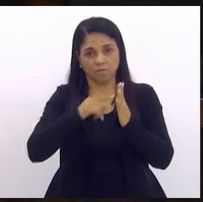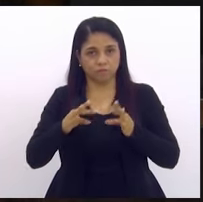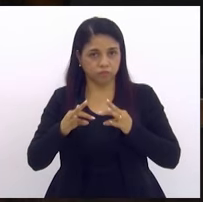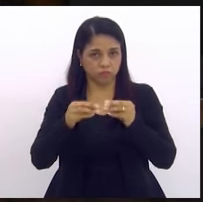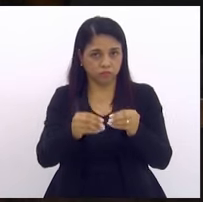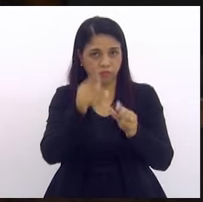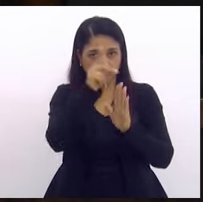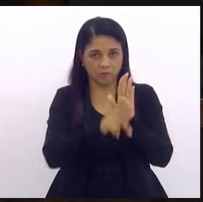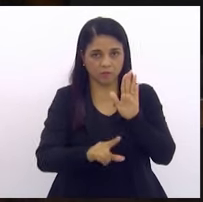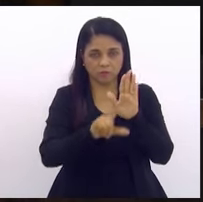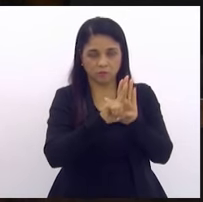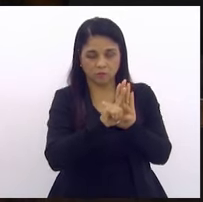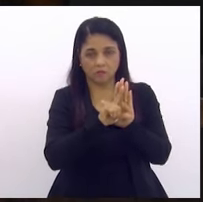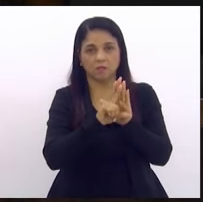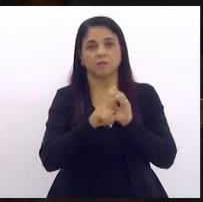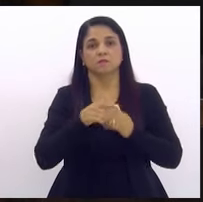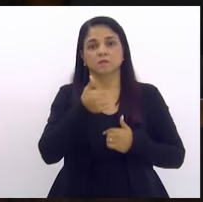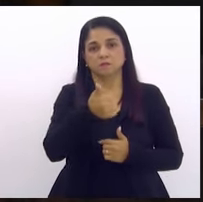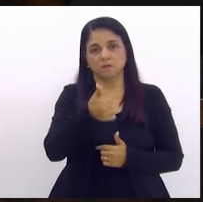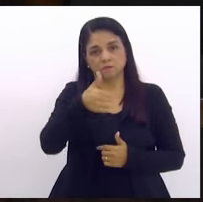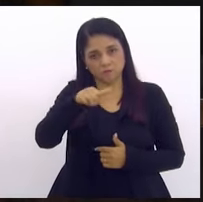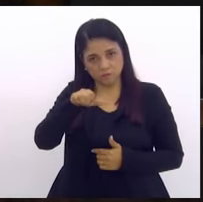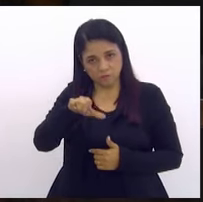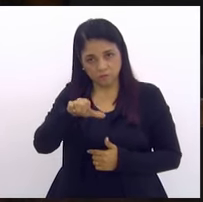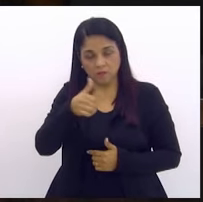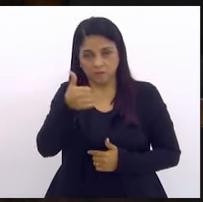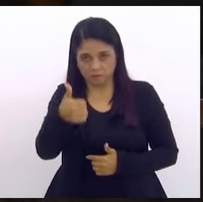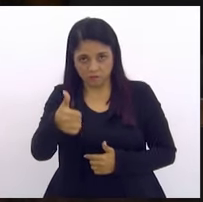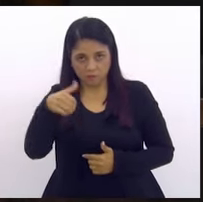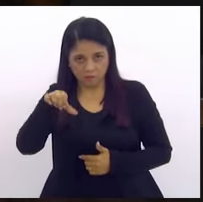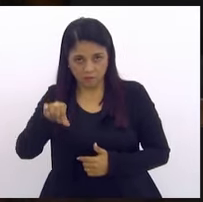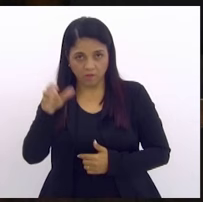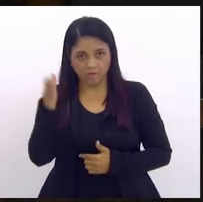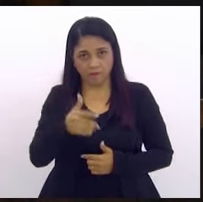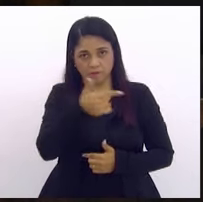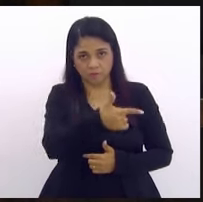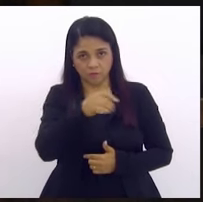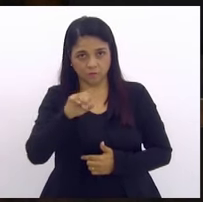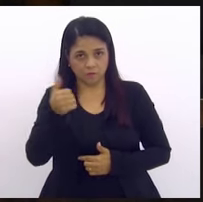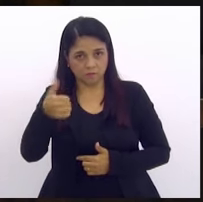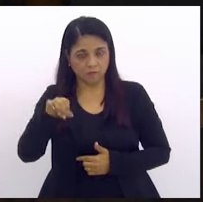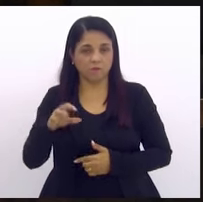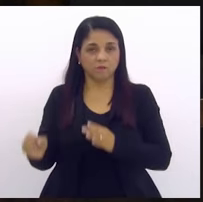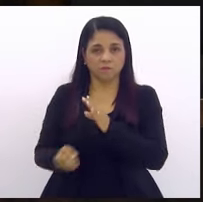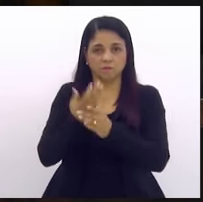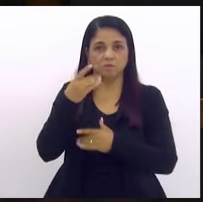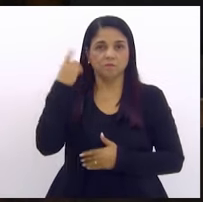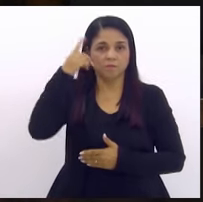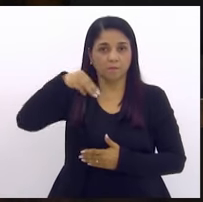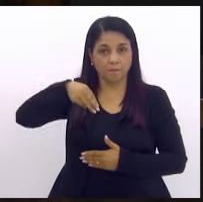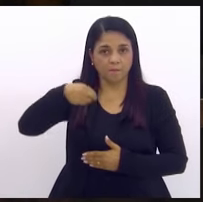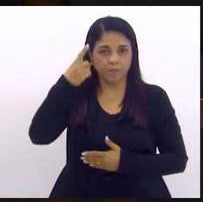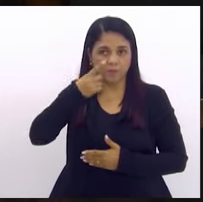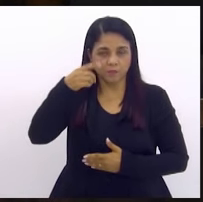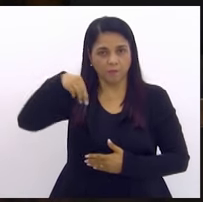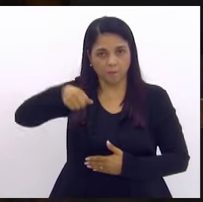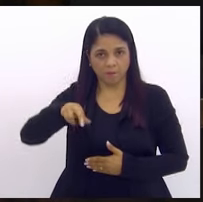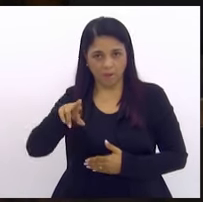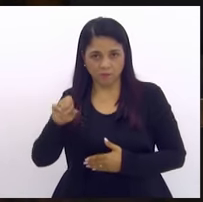aposto ao projeto de lei número 119-A de 2019, de autoria do deputado Márcio Canella, que altera a lei